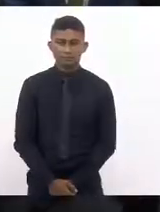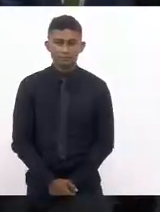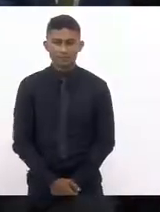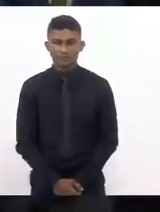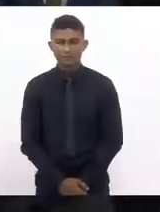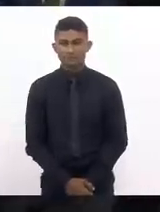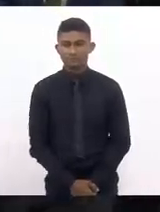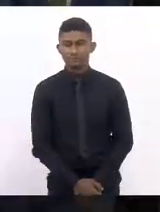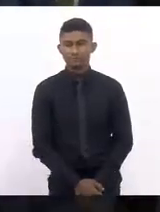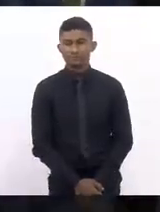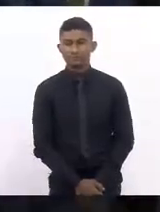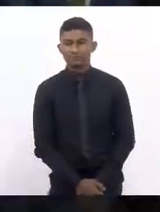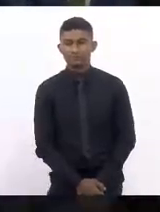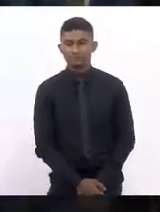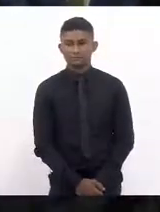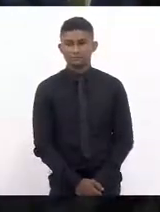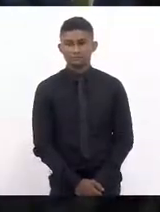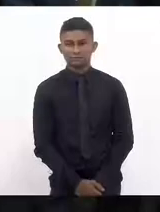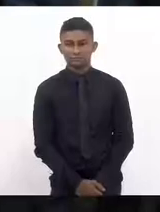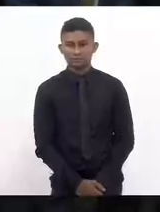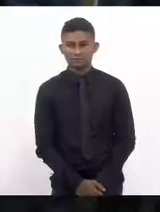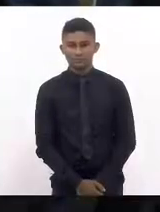E aí